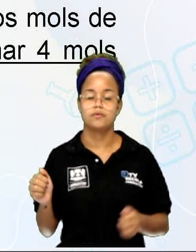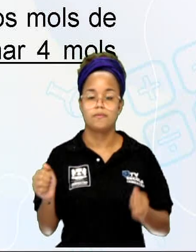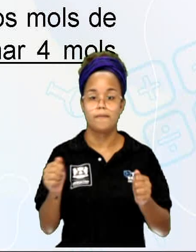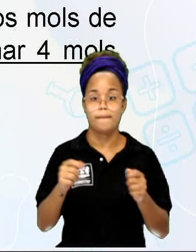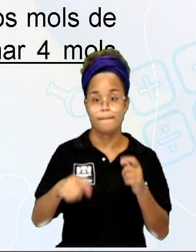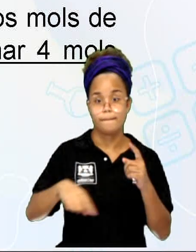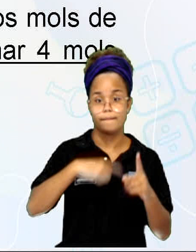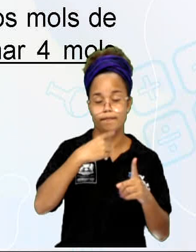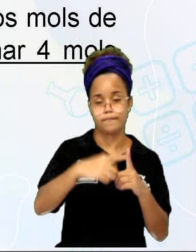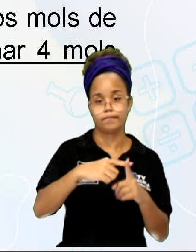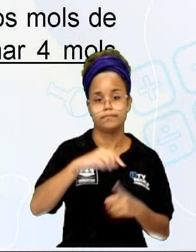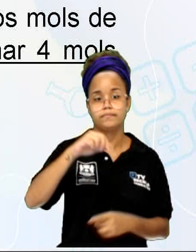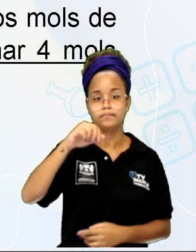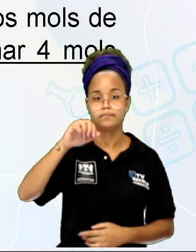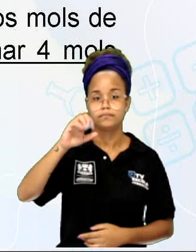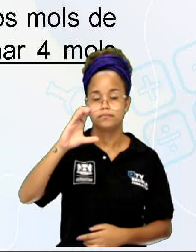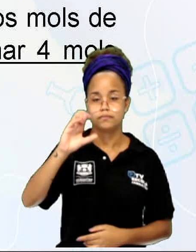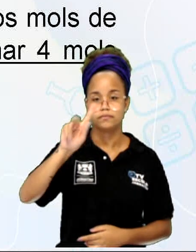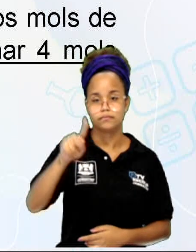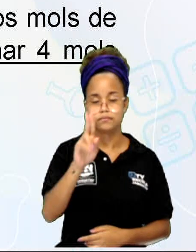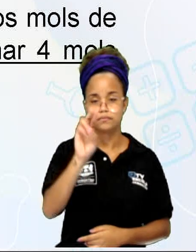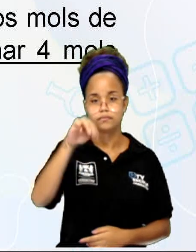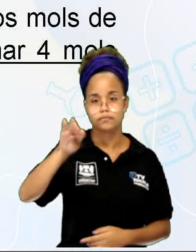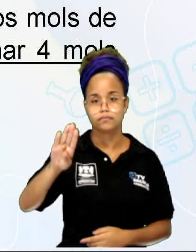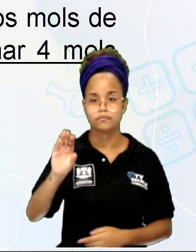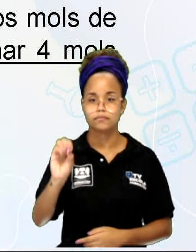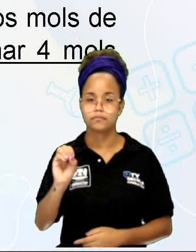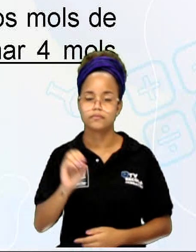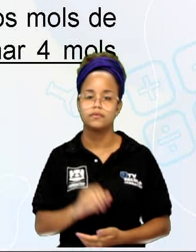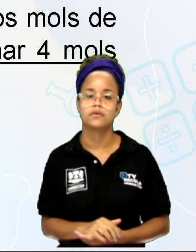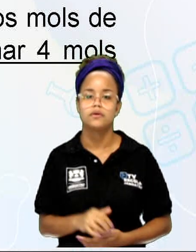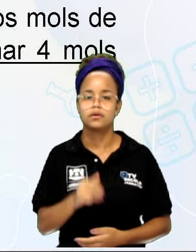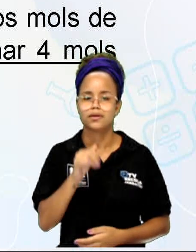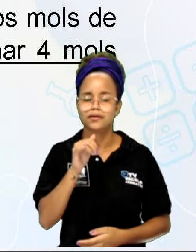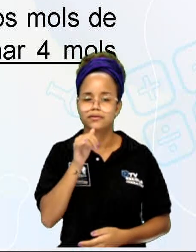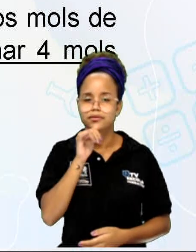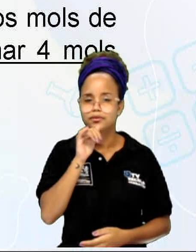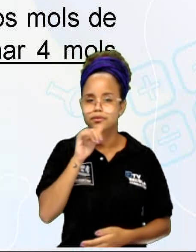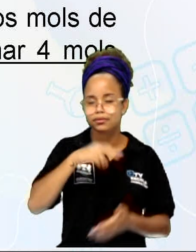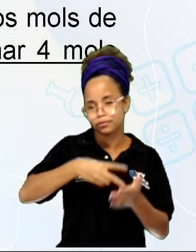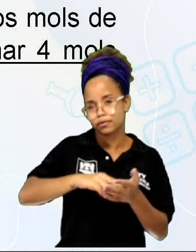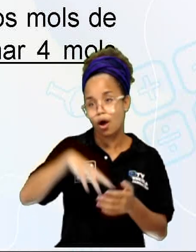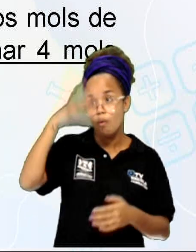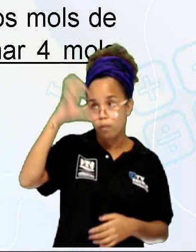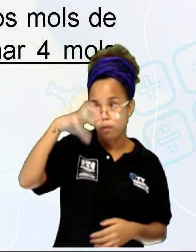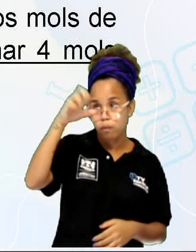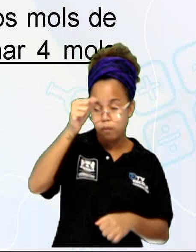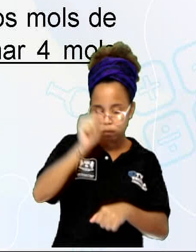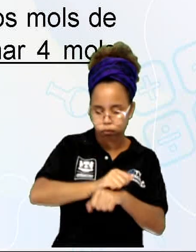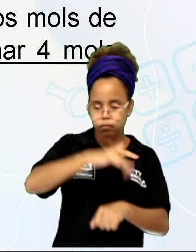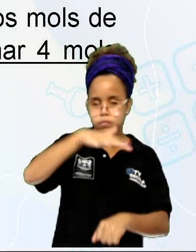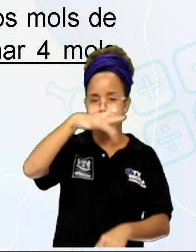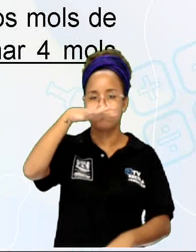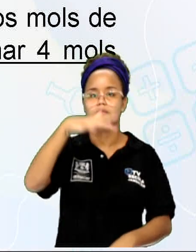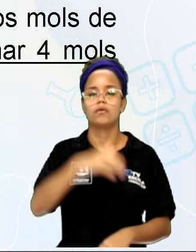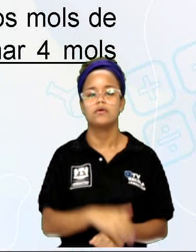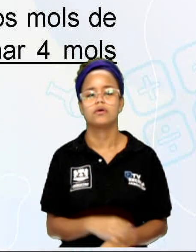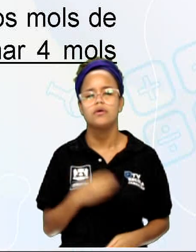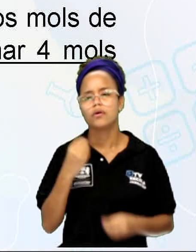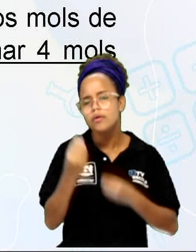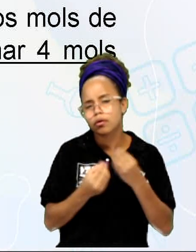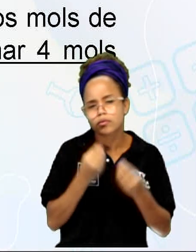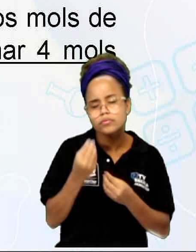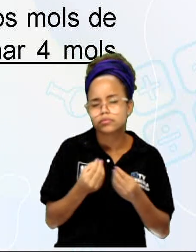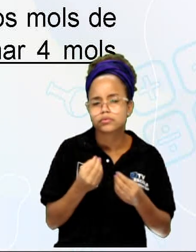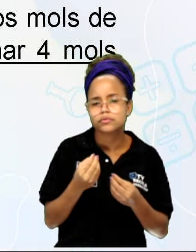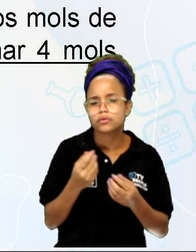e iodeto de chumbo, em um experimento chamado chuva de ouro. Quantos mols de iodeto de potássio são necessários para